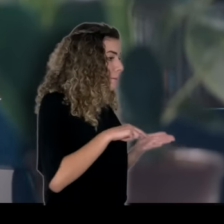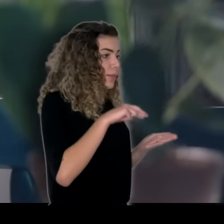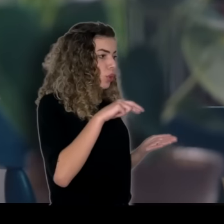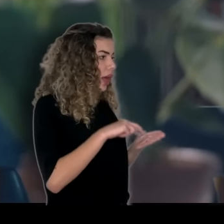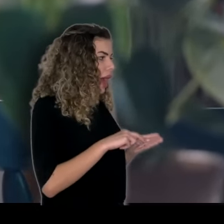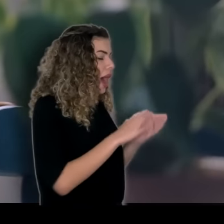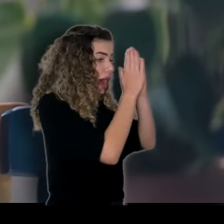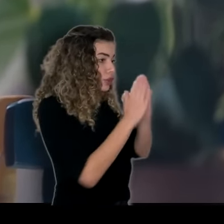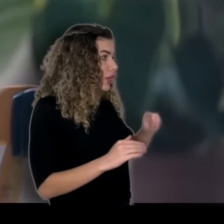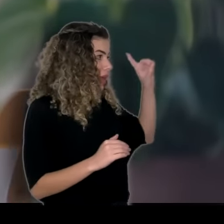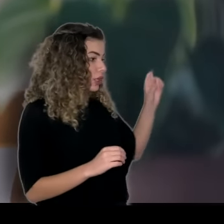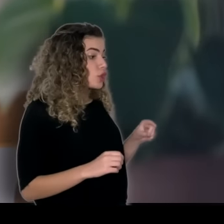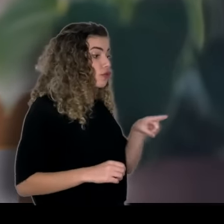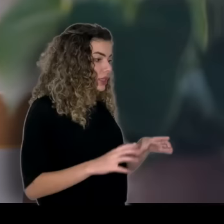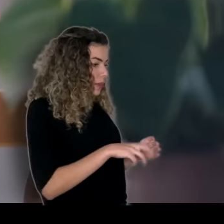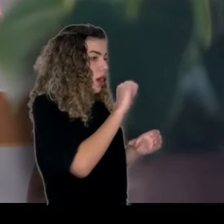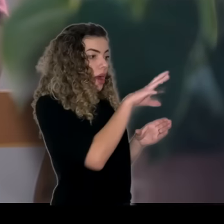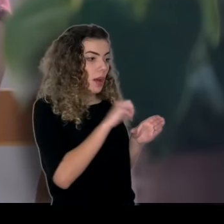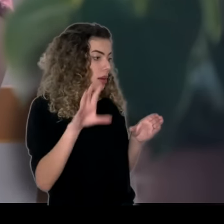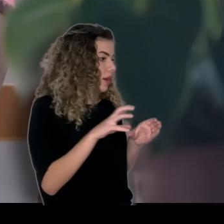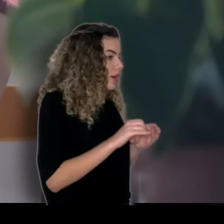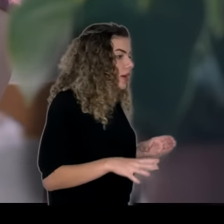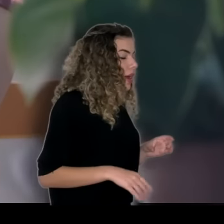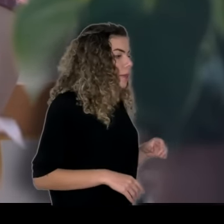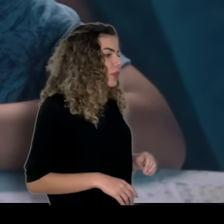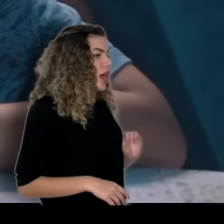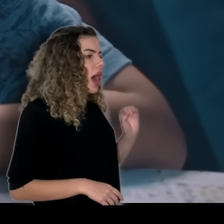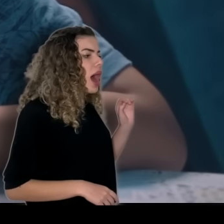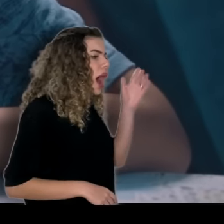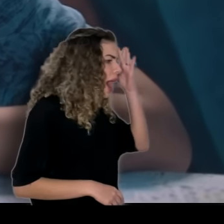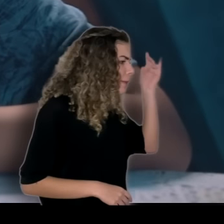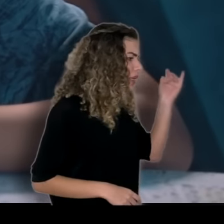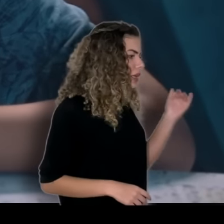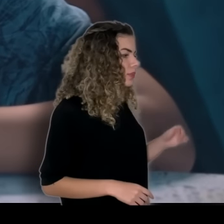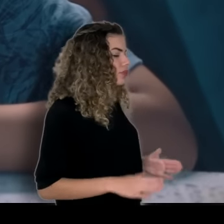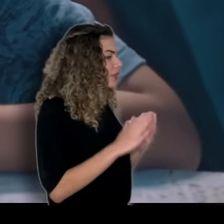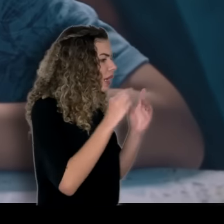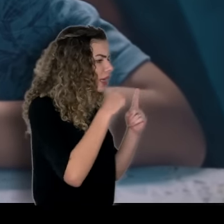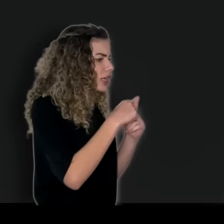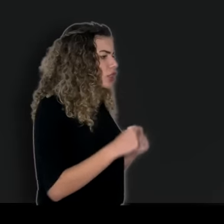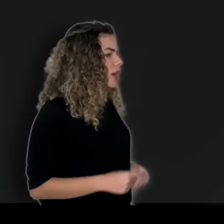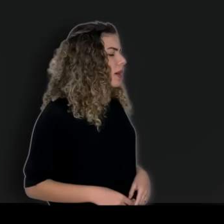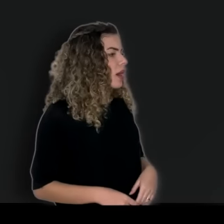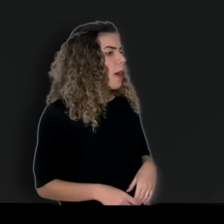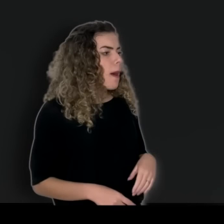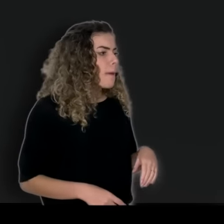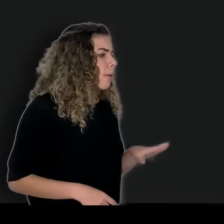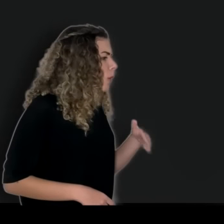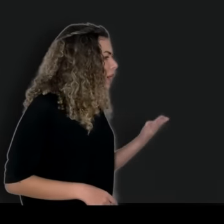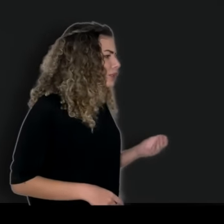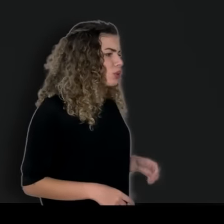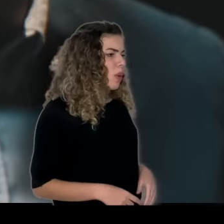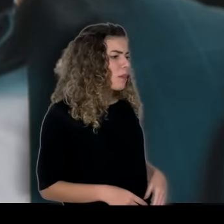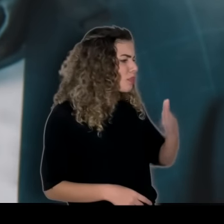Tu enche a mão de papelzinho e joga pro ar Amanhã na igreja quando alguém marchar Tu enche a mão de